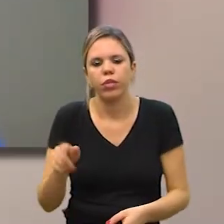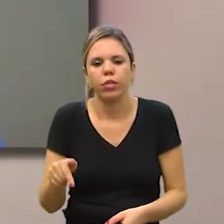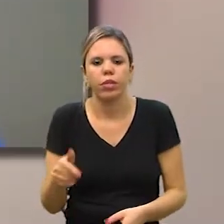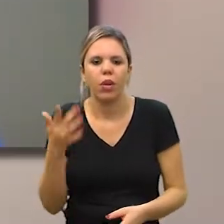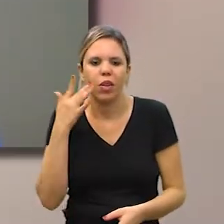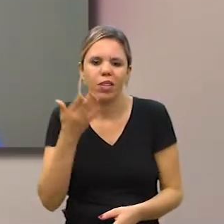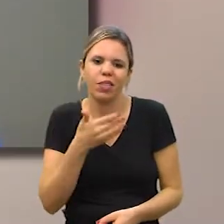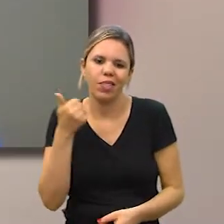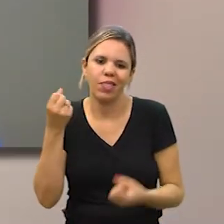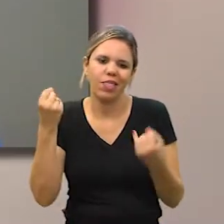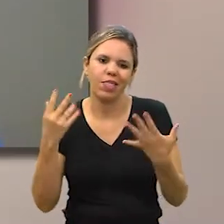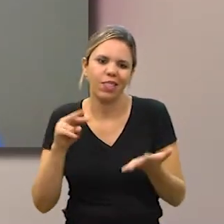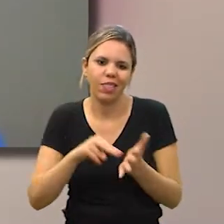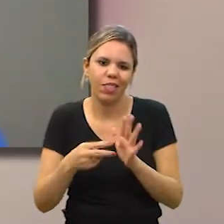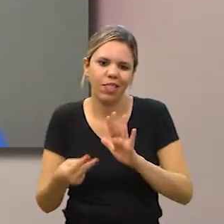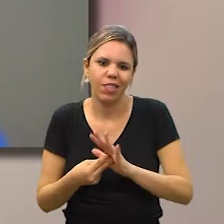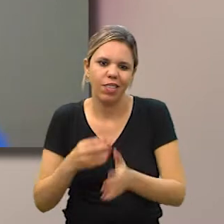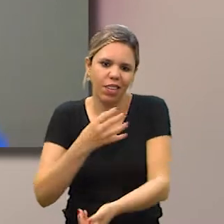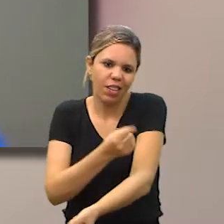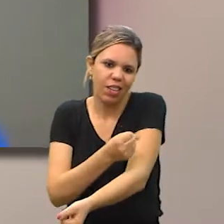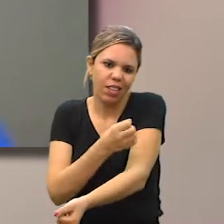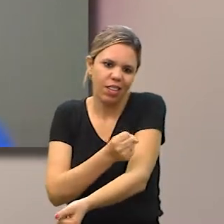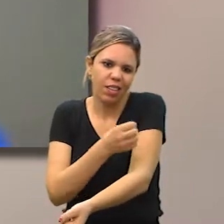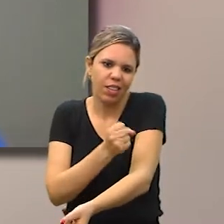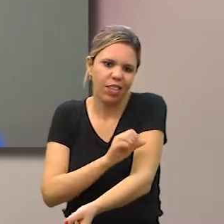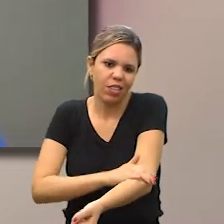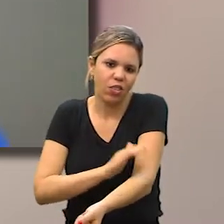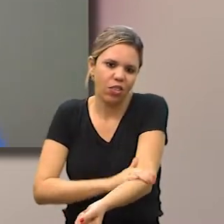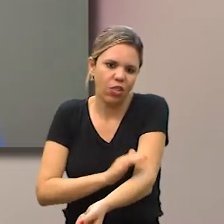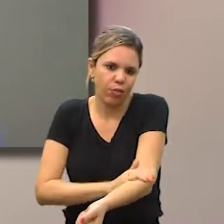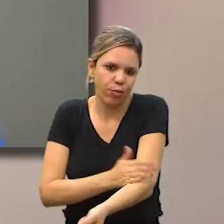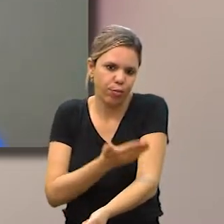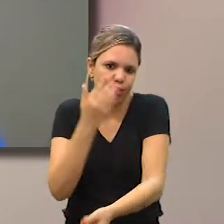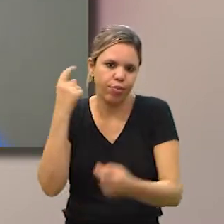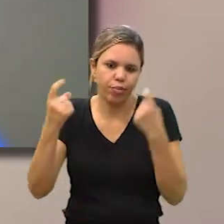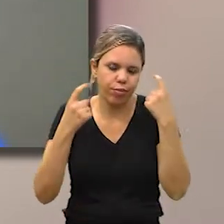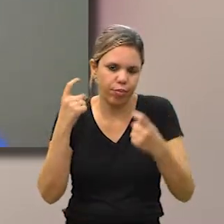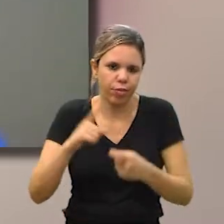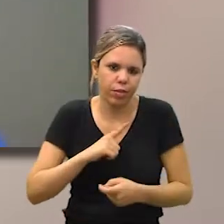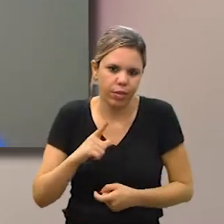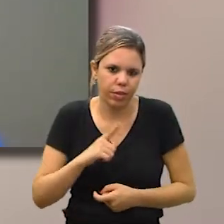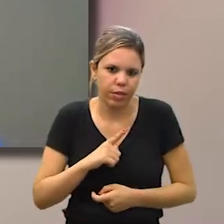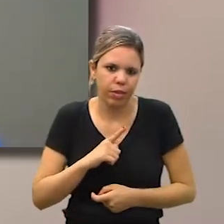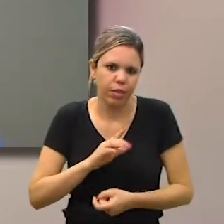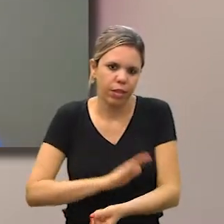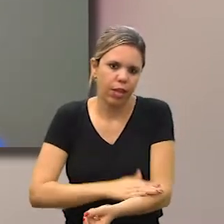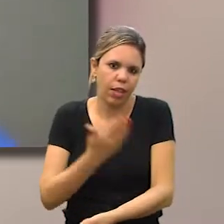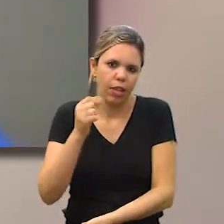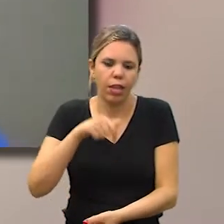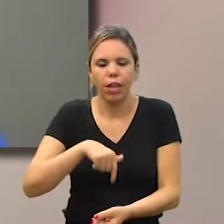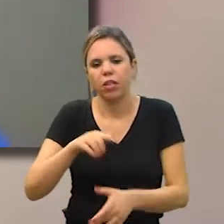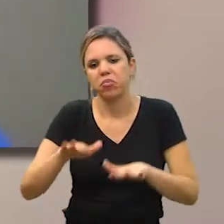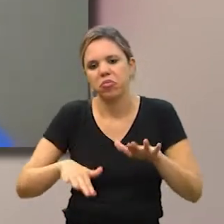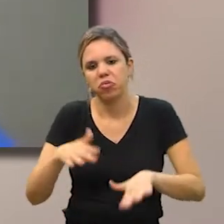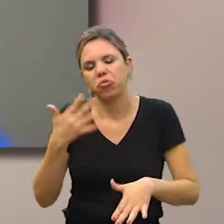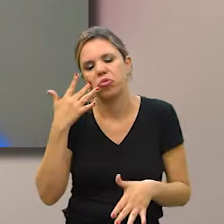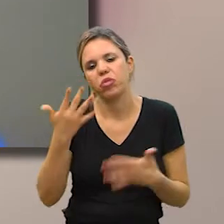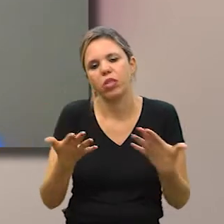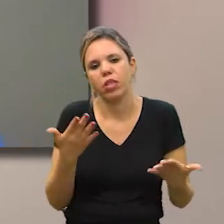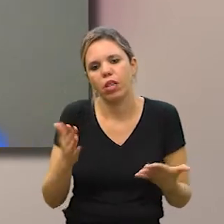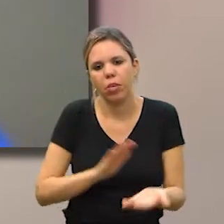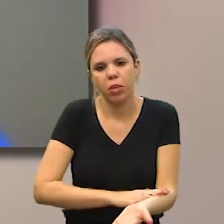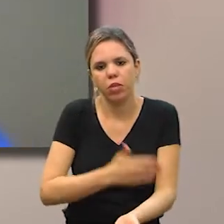eu acho que é melhor eu explicar o que a pressão né porque todo mundo fica preocupada eu tenho pressão assim ou assado